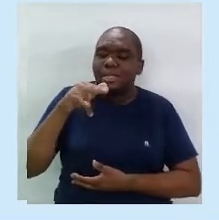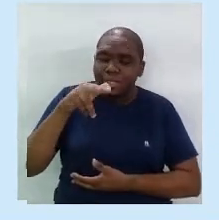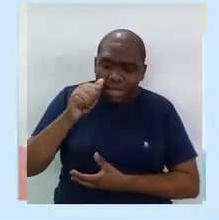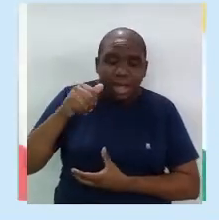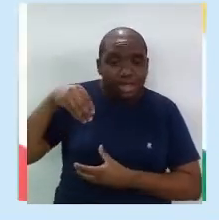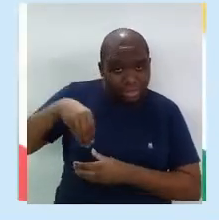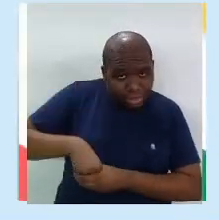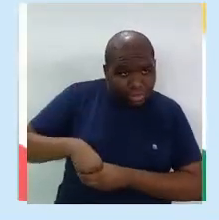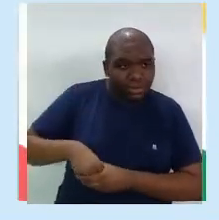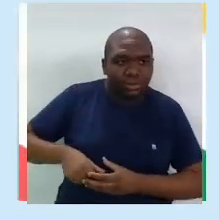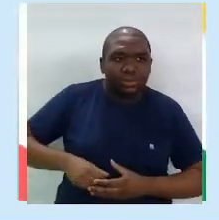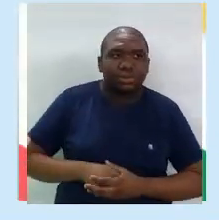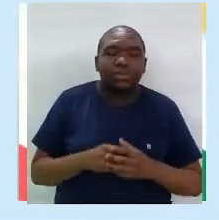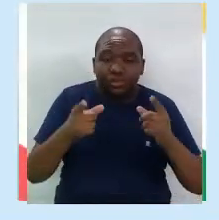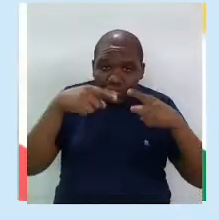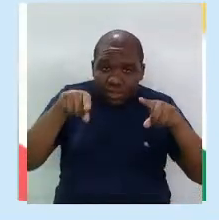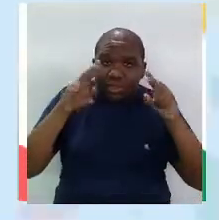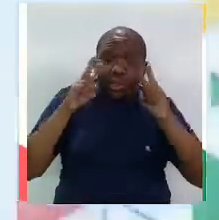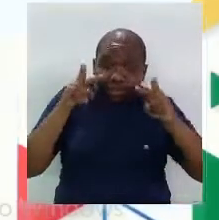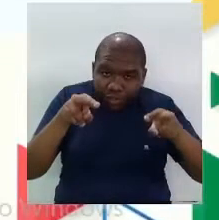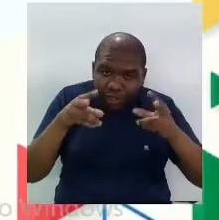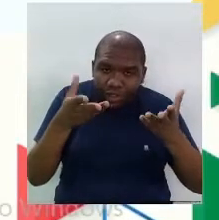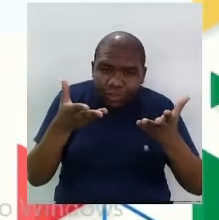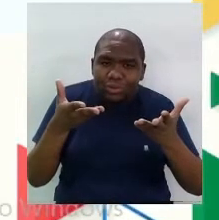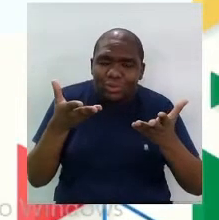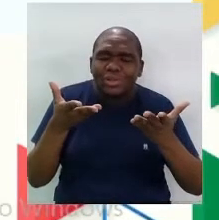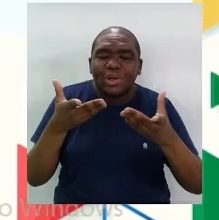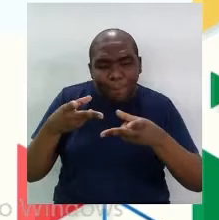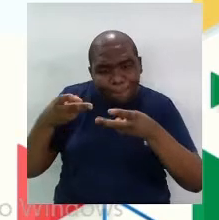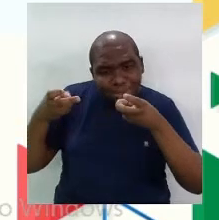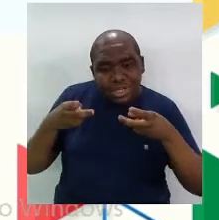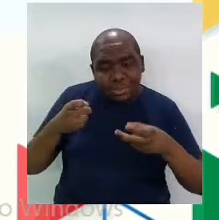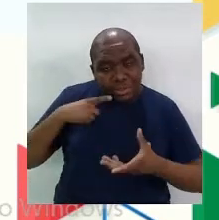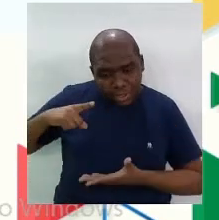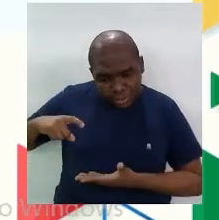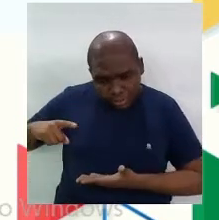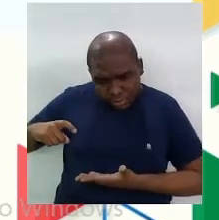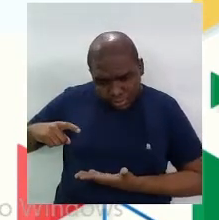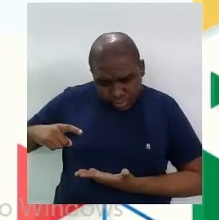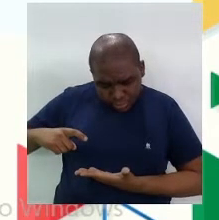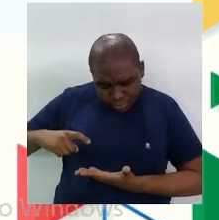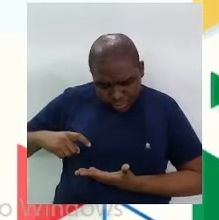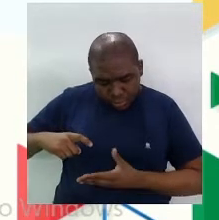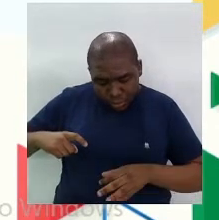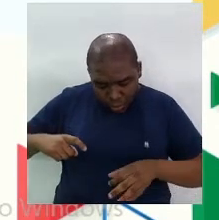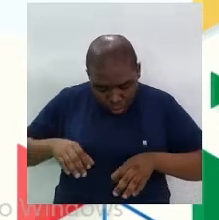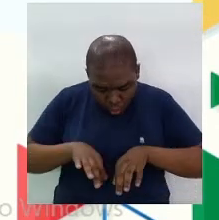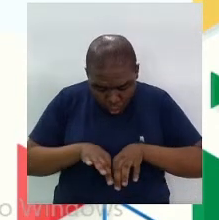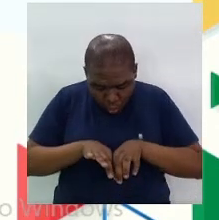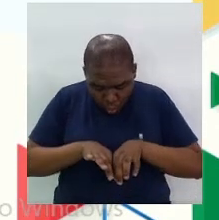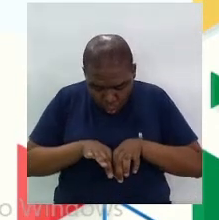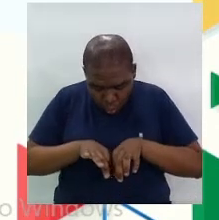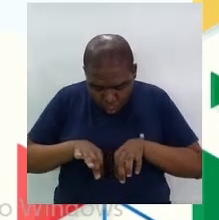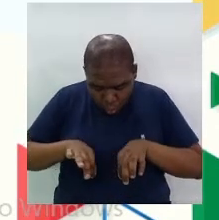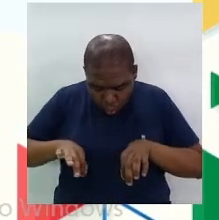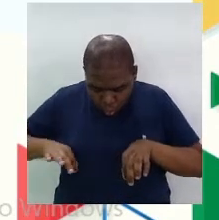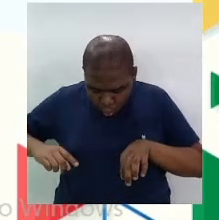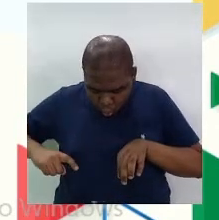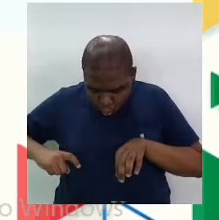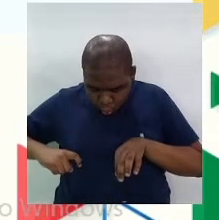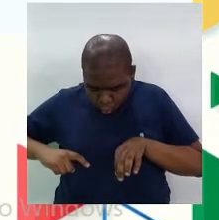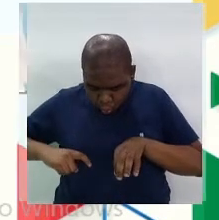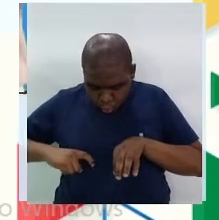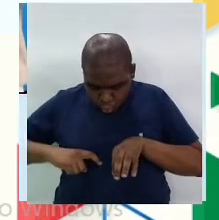que vocês estão vendo aí, você pode observar que os espermatozoides eles estão passando ali,